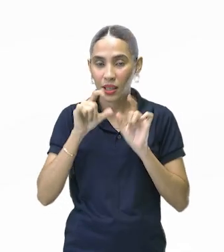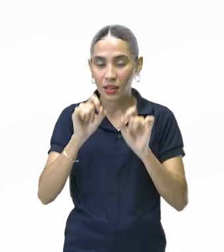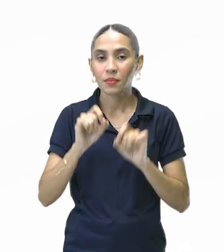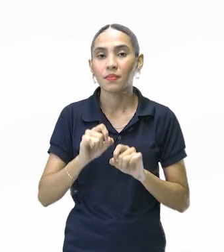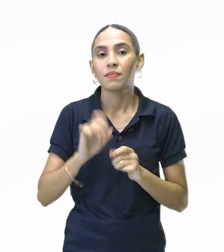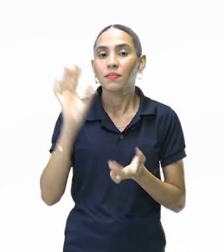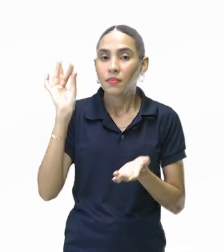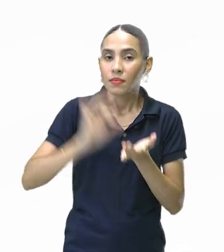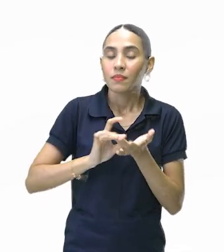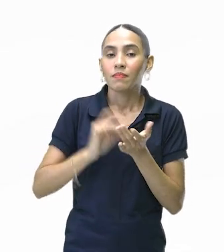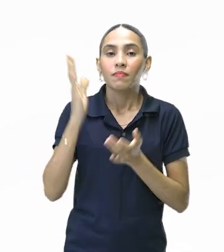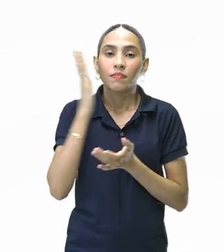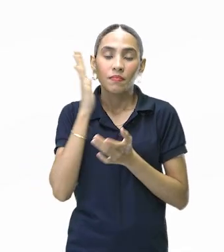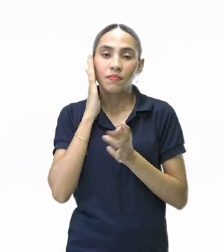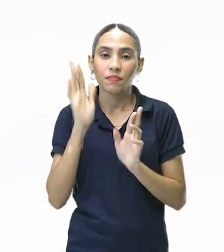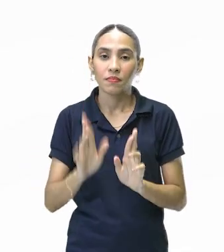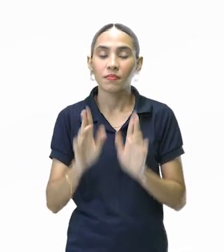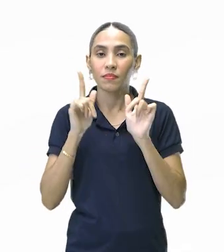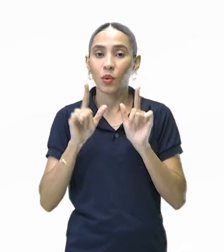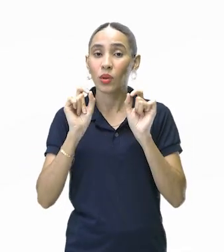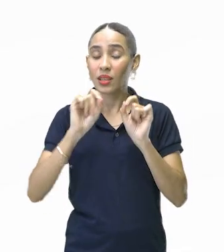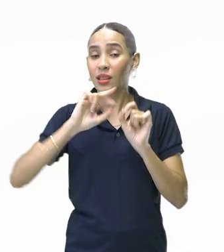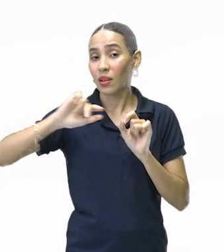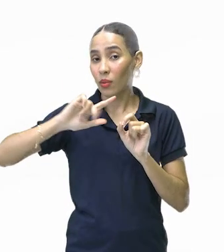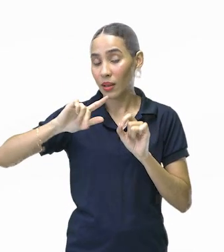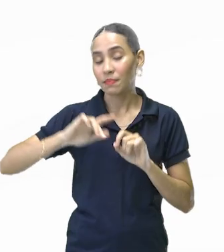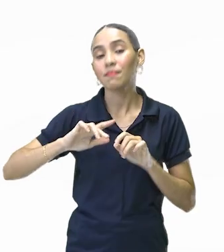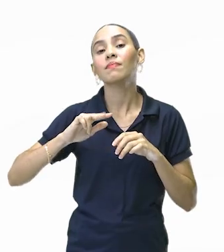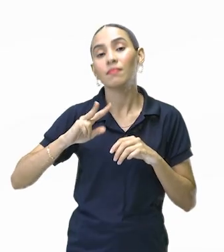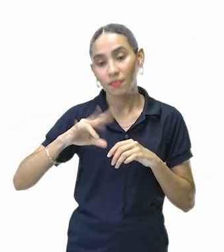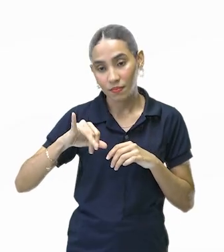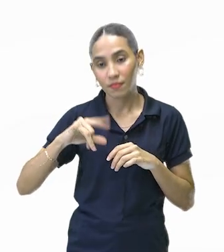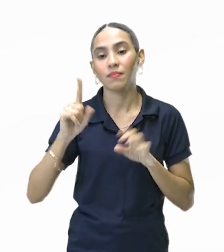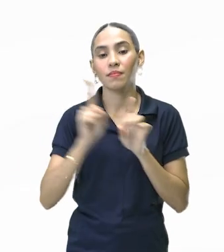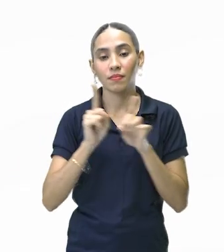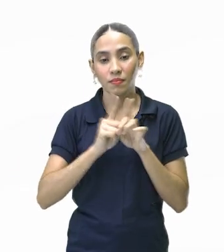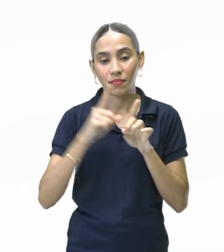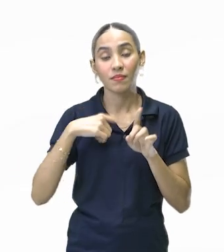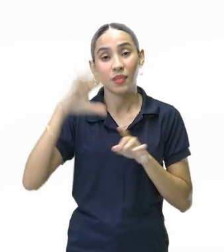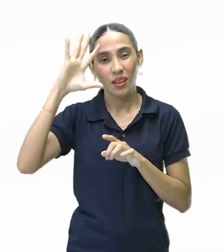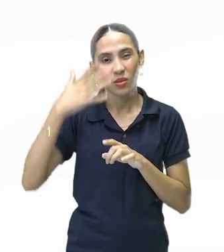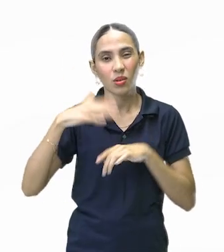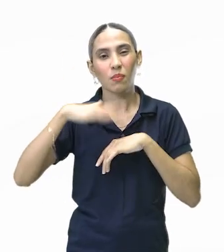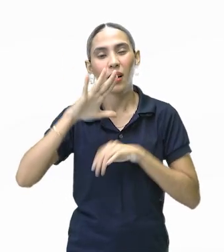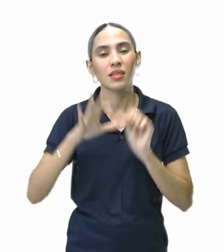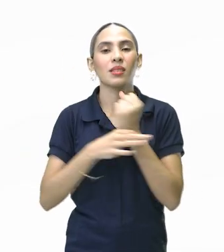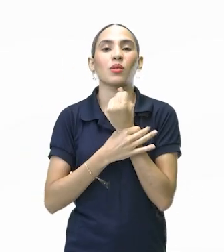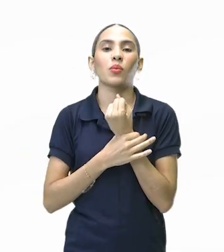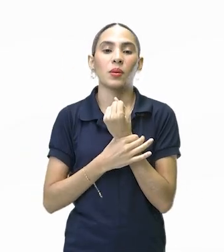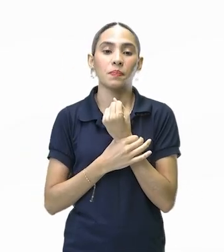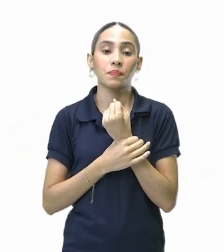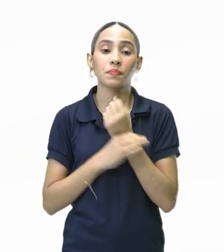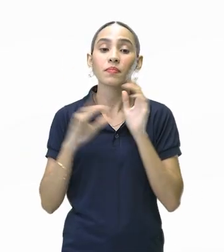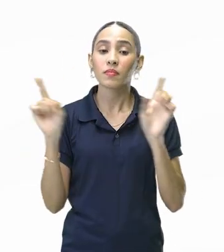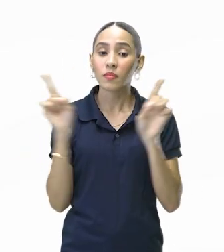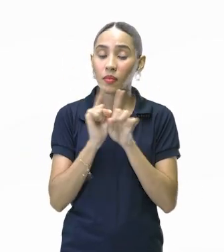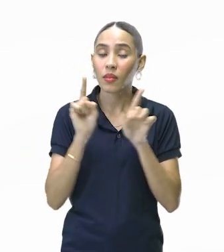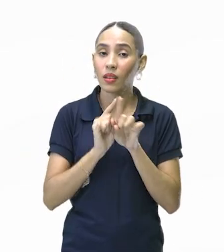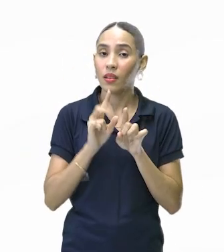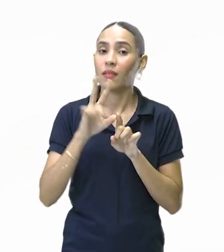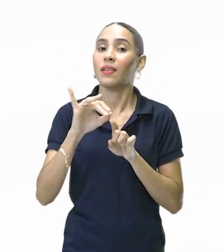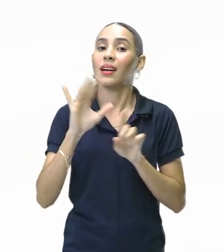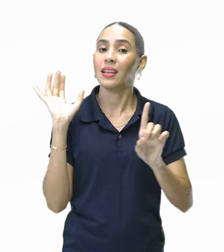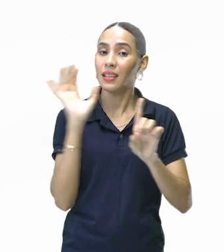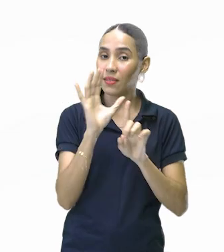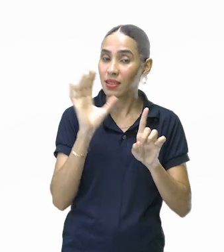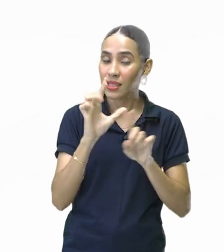né, sabe diferenciar o que é real e o que não é, ela vai tomar ali decisões mais assertivas. Também vai influenciar,